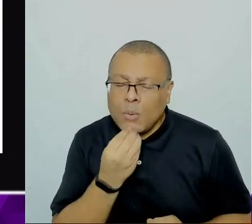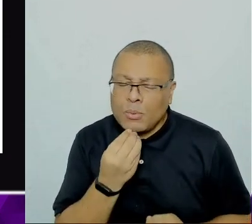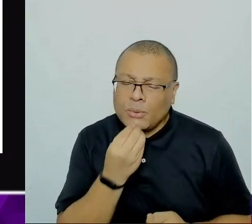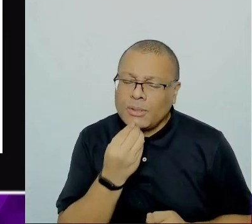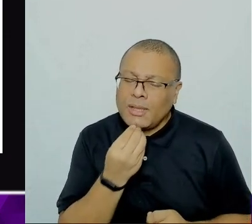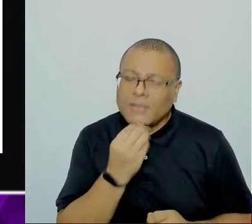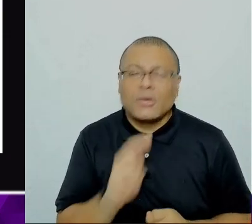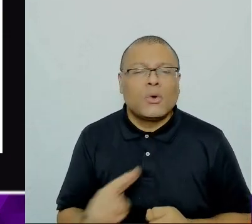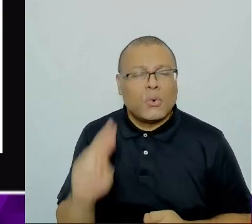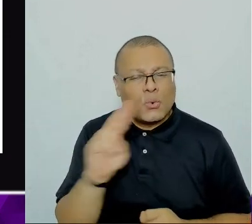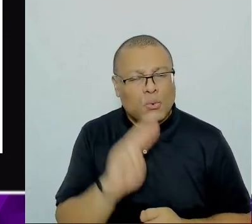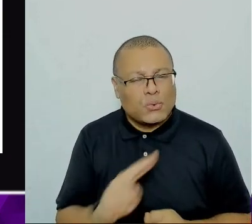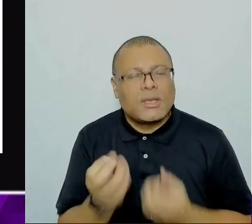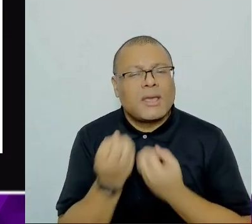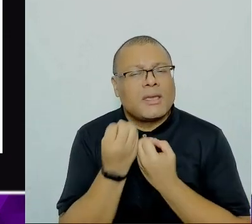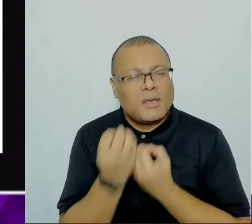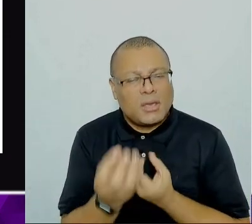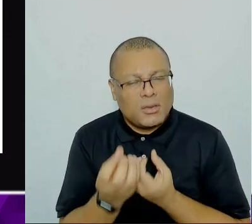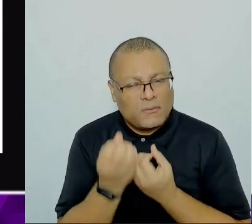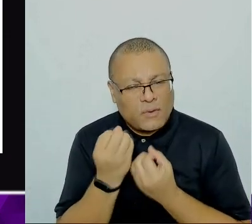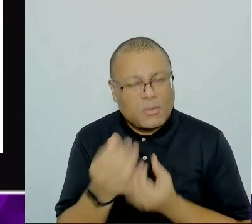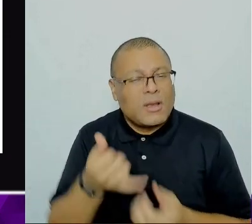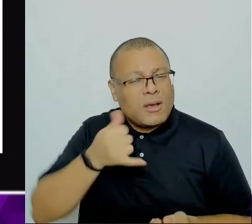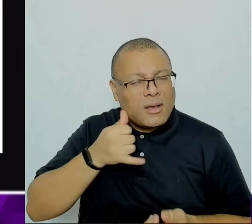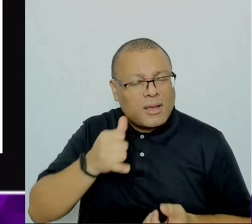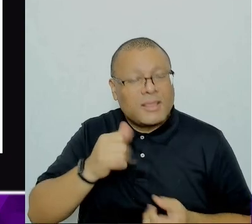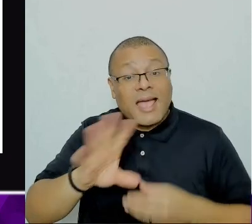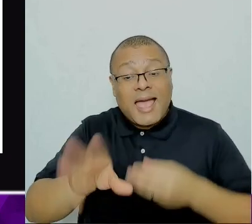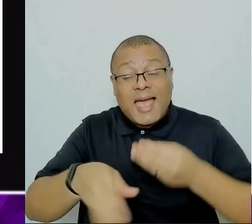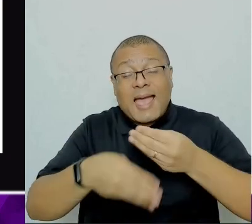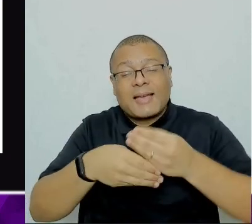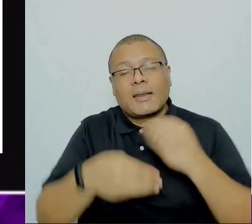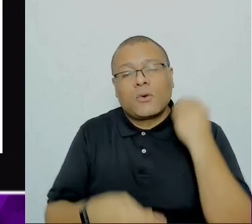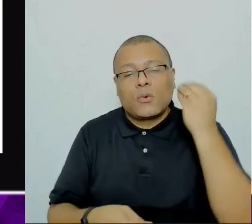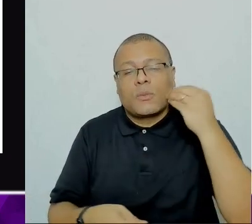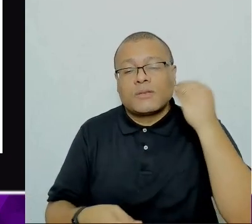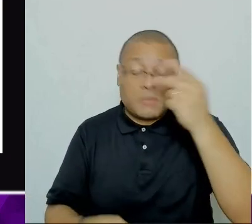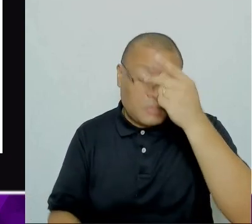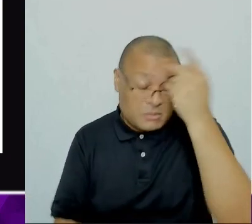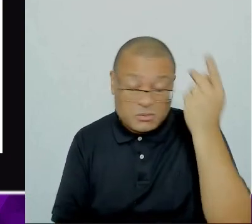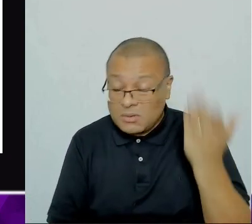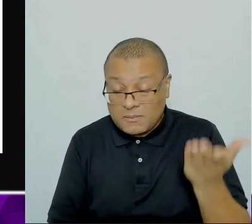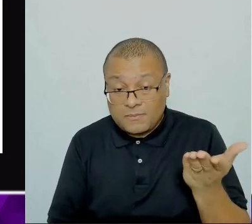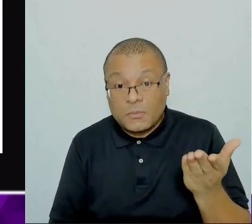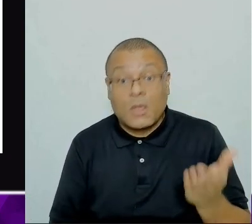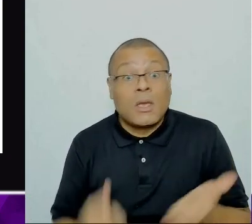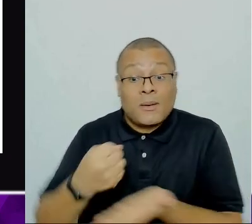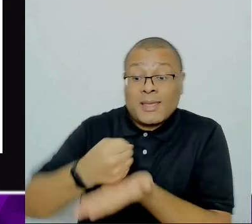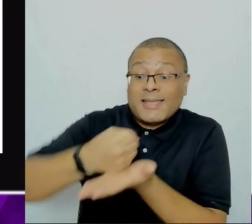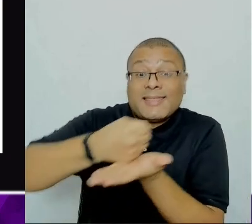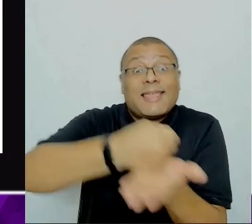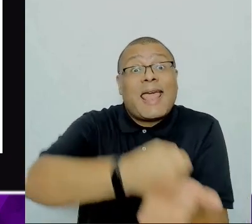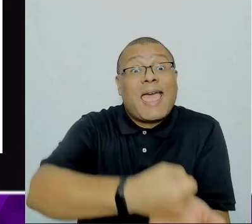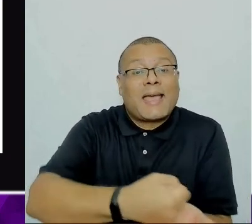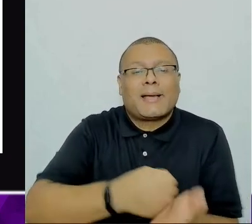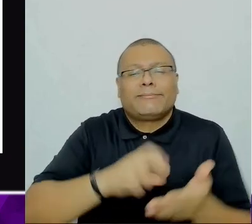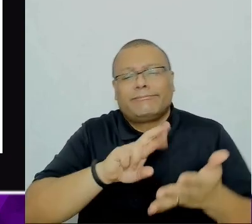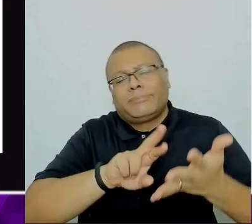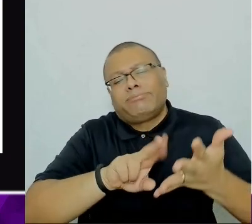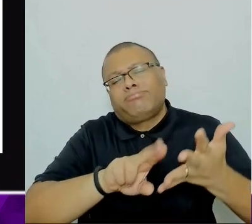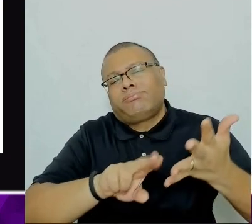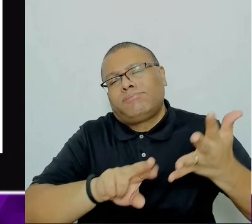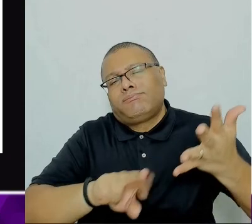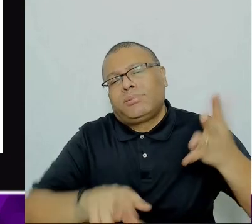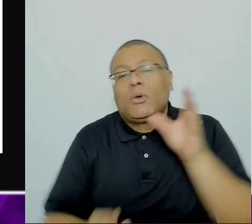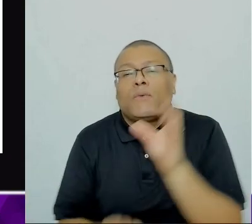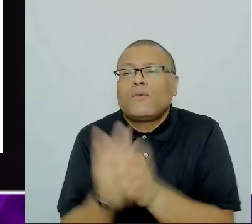com o Open Banking, cruza com o Open Energy, traga essa experiência para a pessoa. O Open Delivery, o Open etc., o que é criado